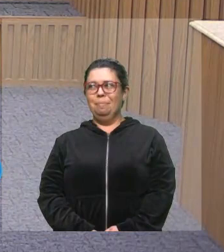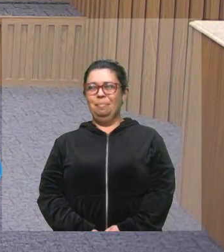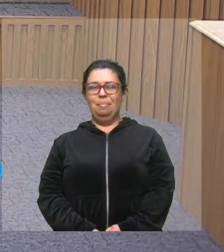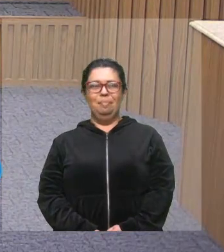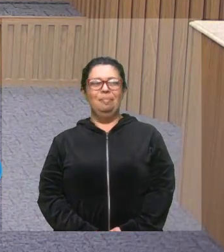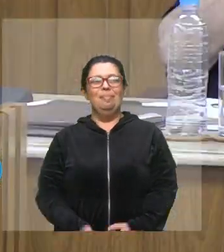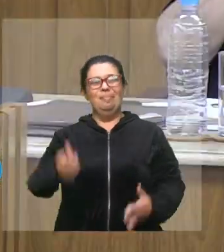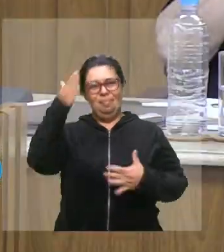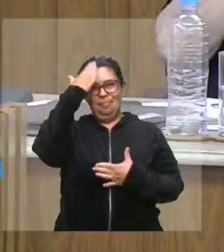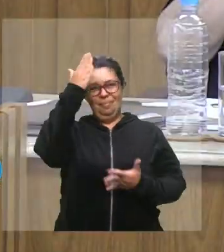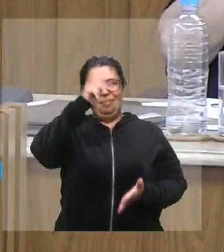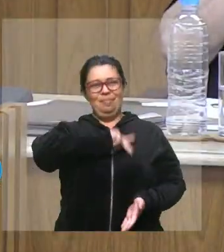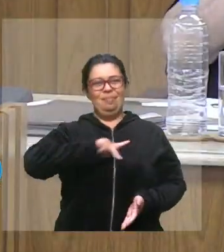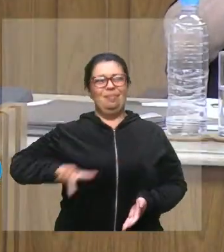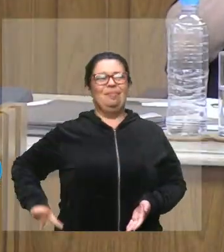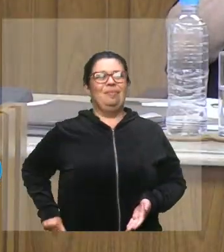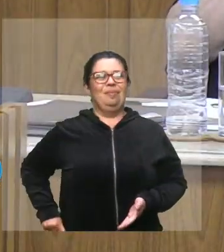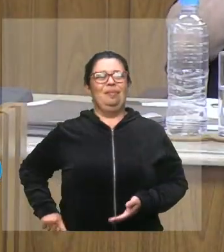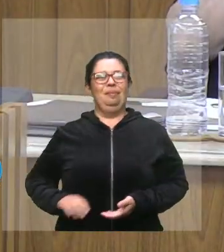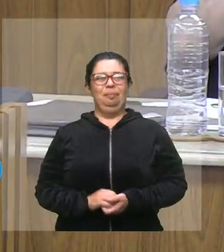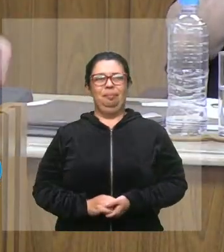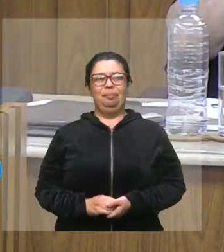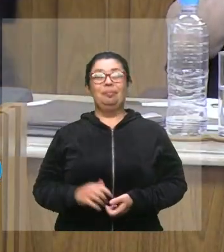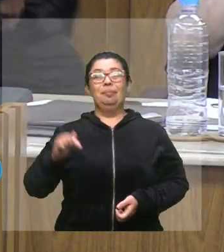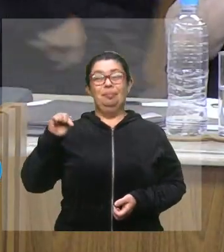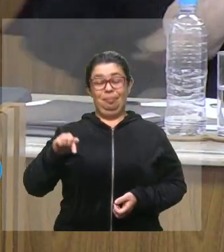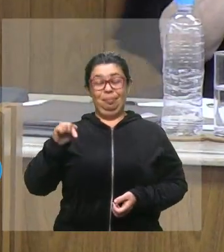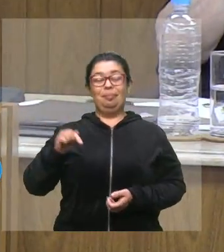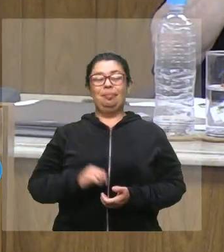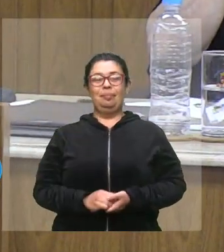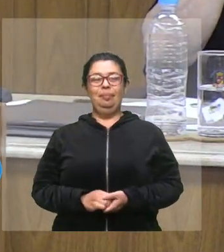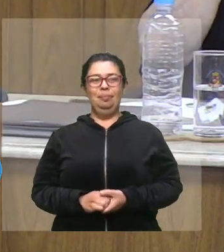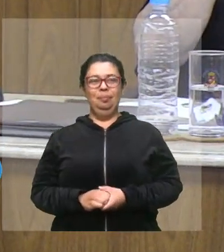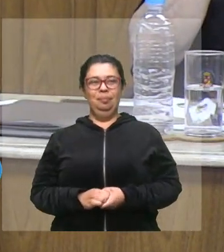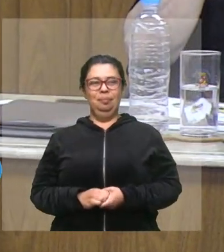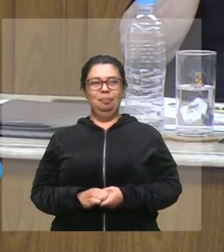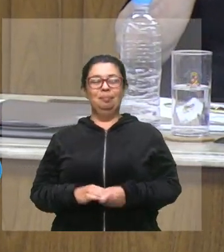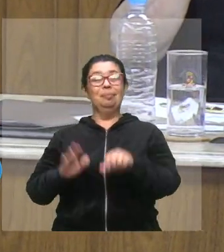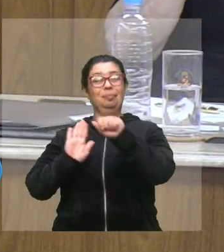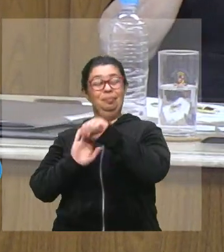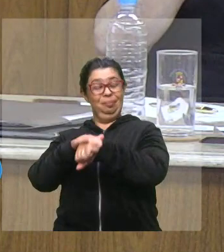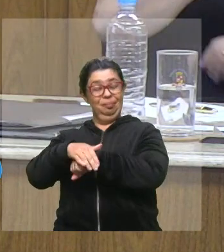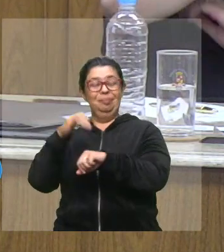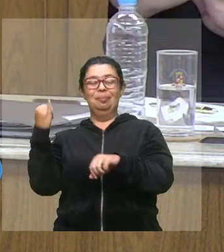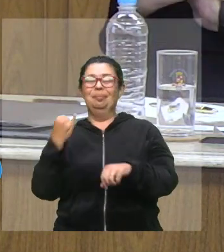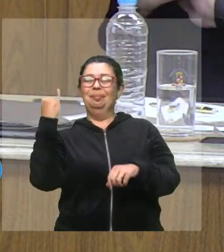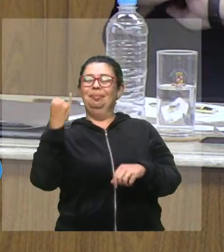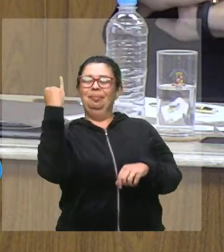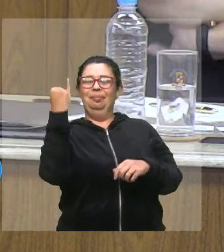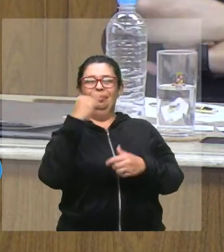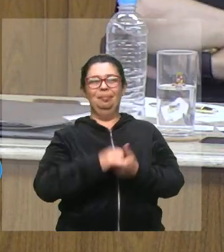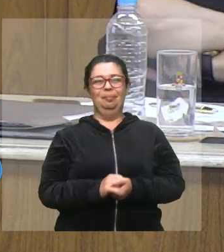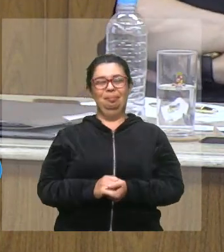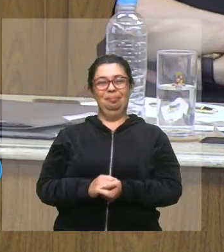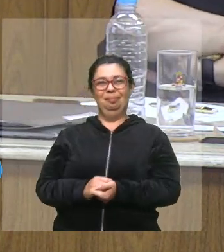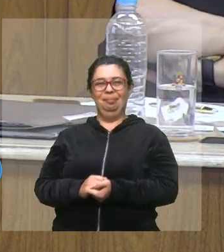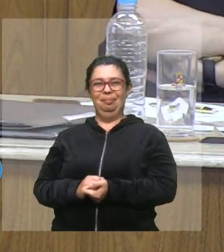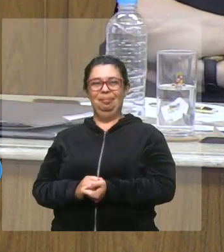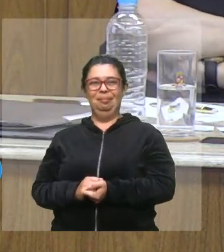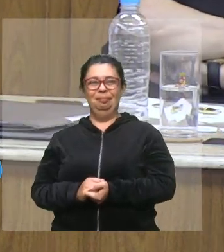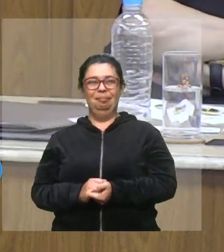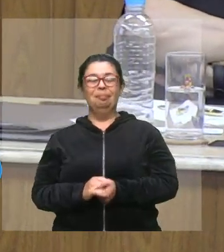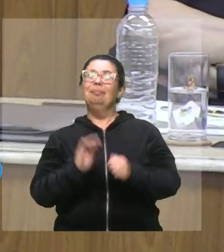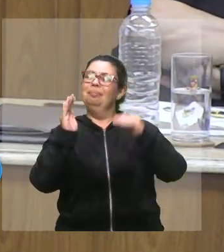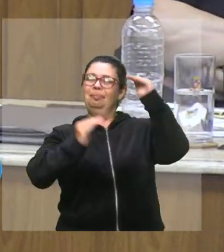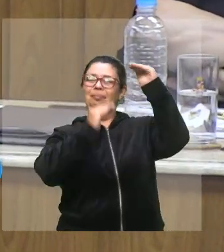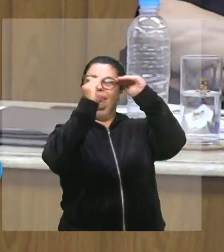Obrigado, senhor presidente. Sem sombra de dúvidas, hoje é uma noite muito importante, é uma noite histórica para o